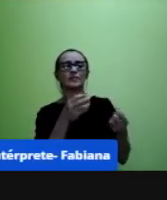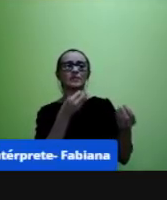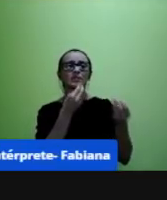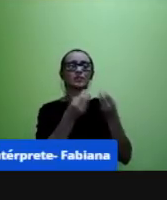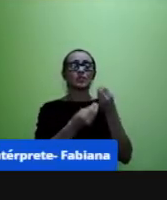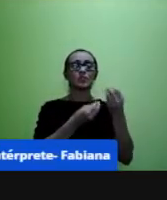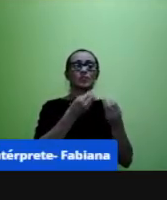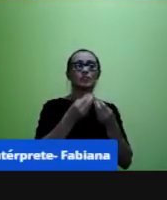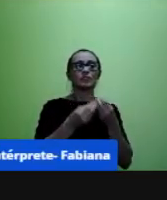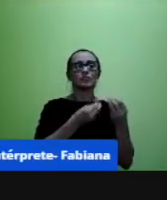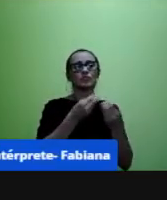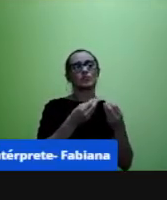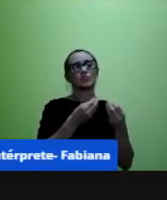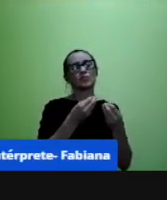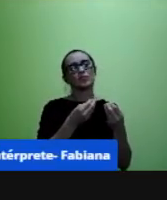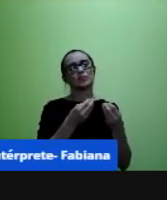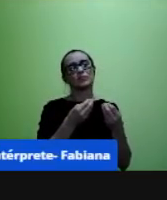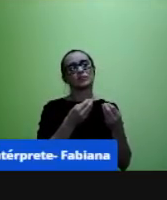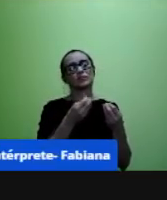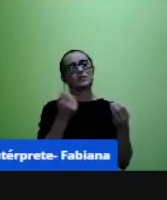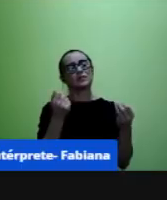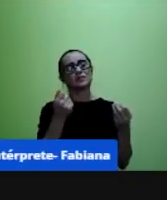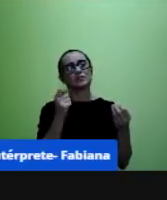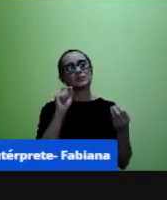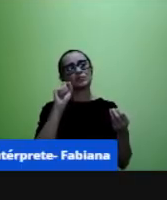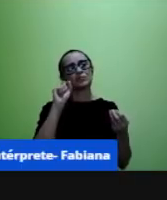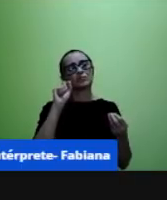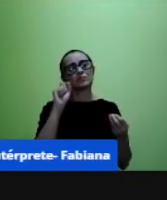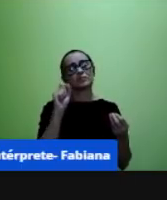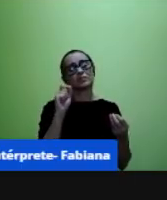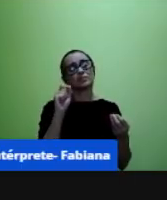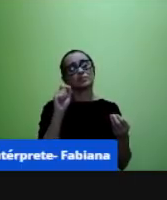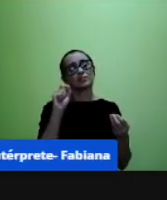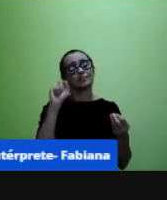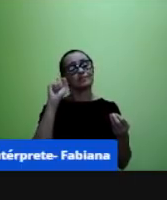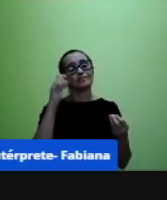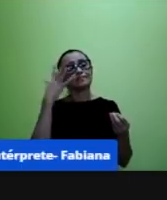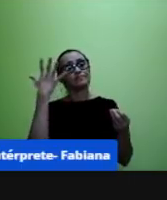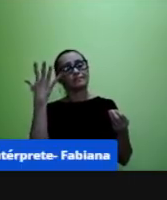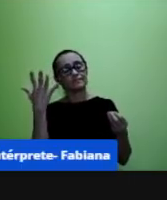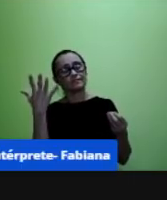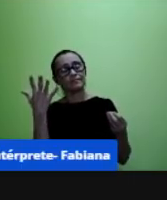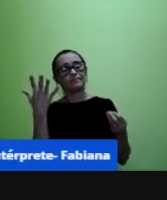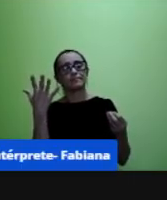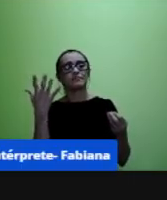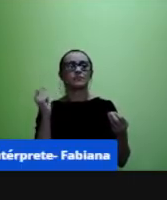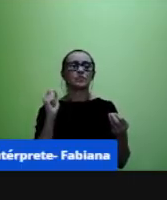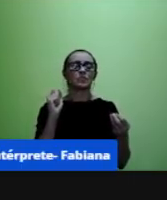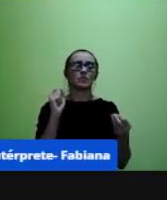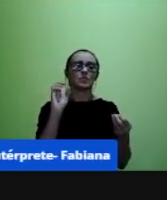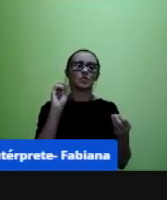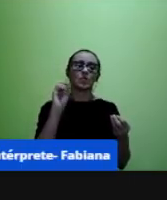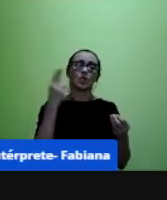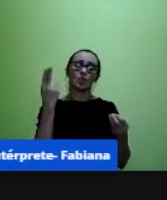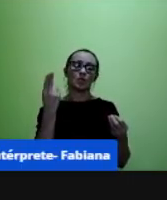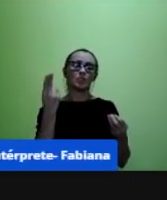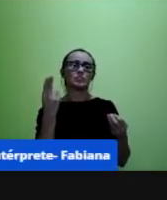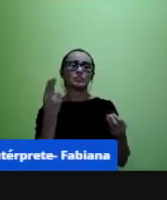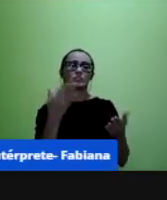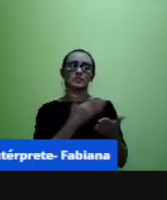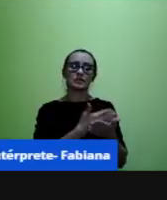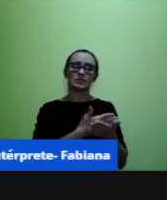diagnóstico já realizado, né, ou que você fez com seus alunos, ou este que foi inicial, né,